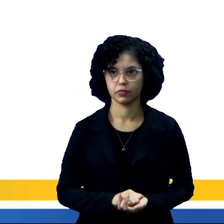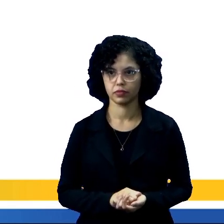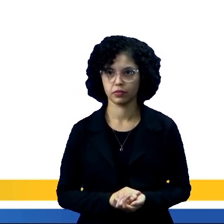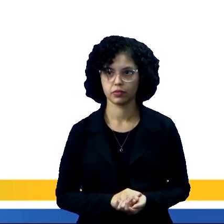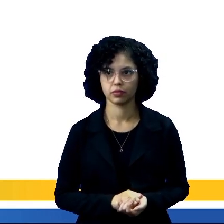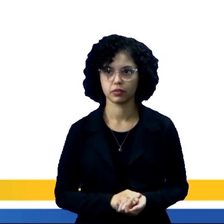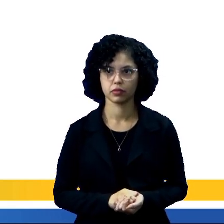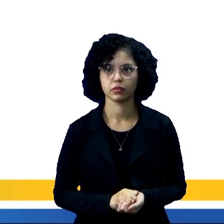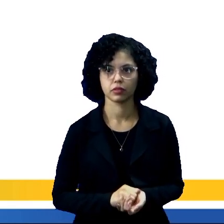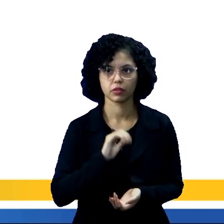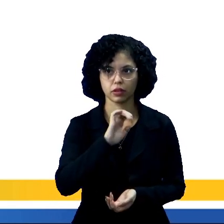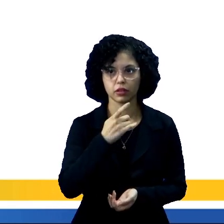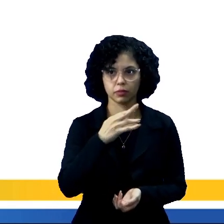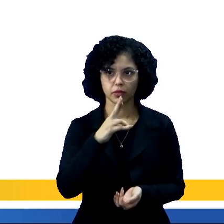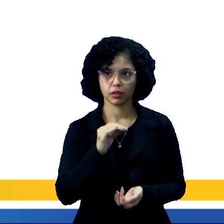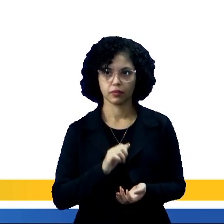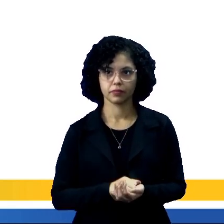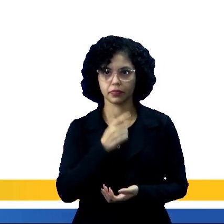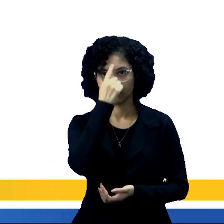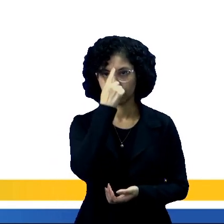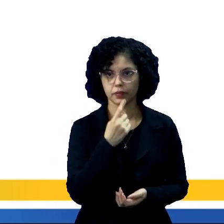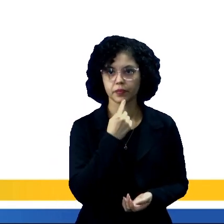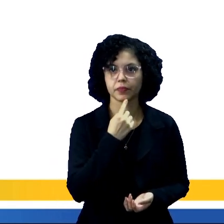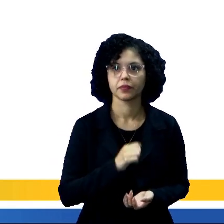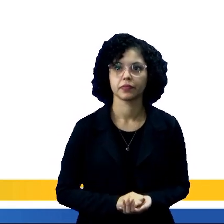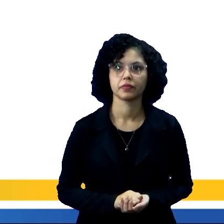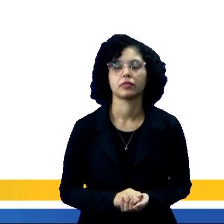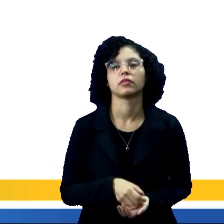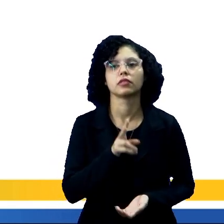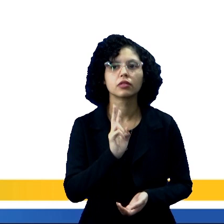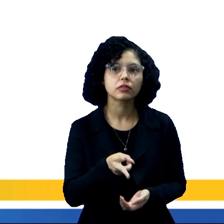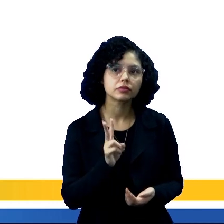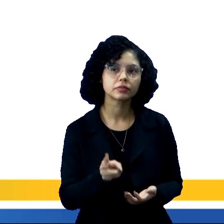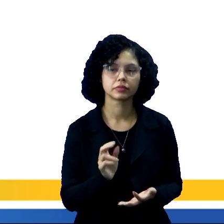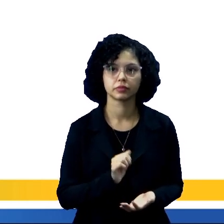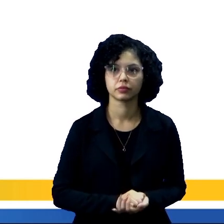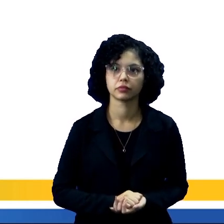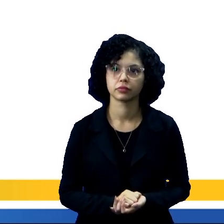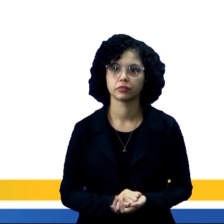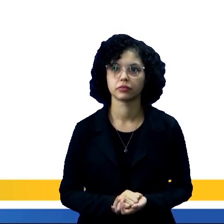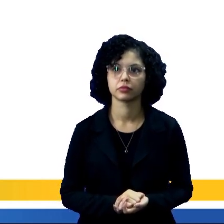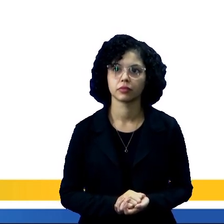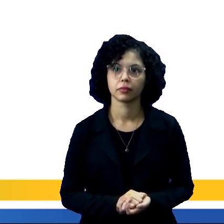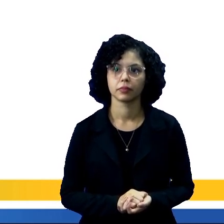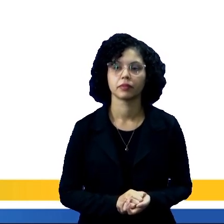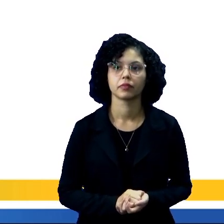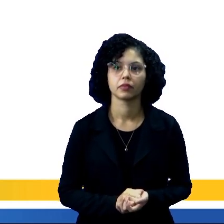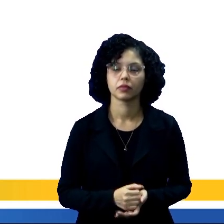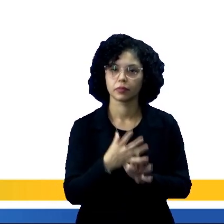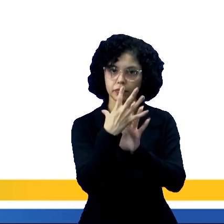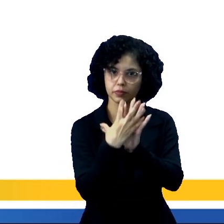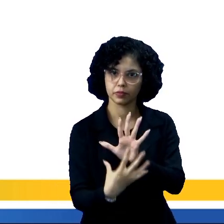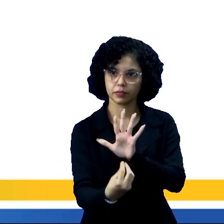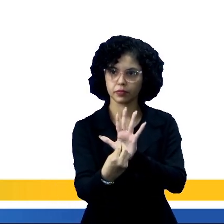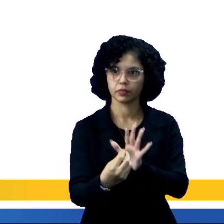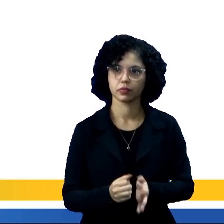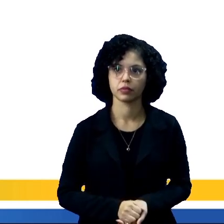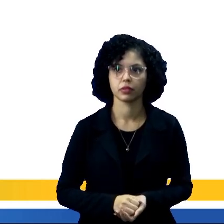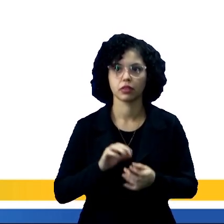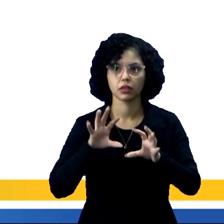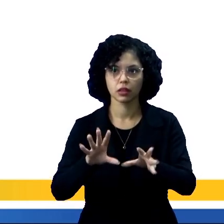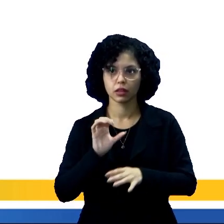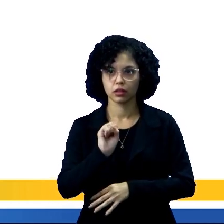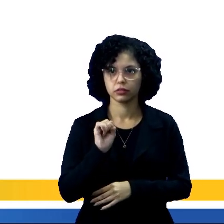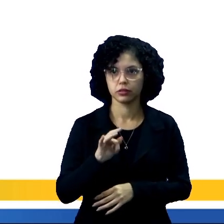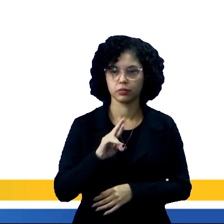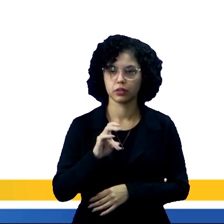de espelhamento, simetria de imagem, são as mesmas, tá? São espelhadas. É a